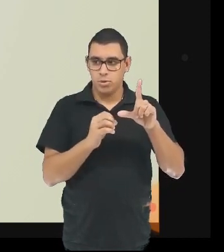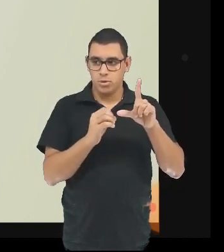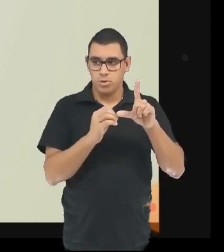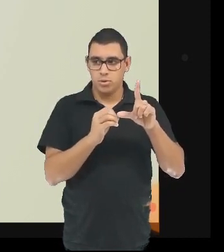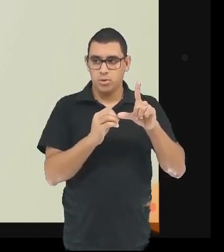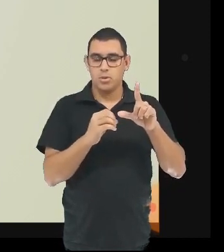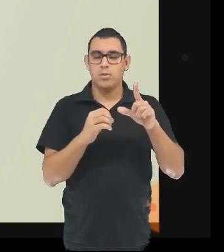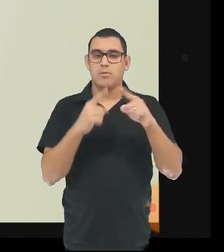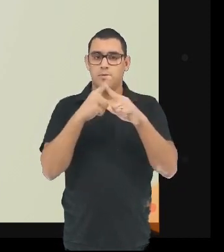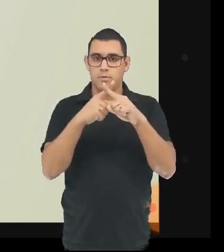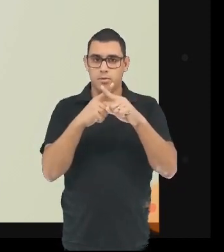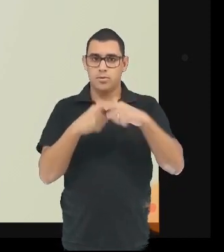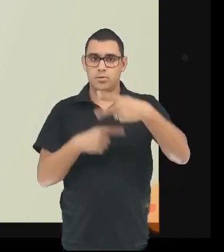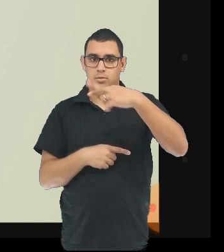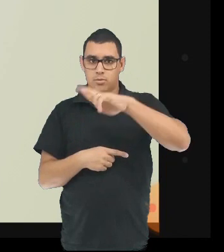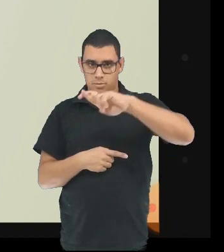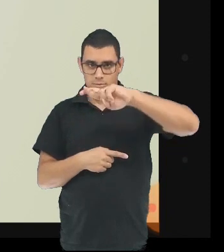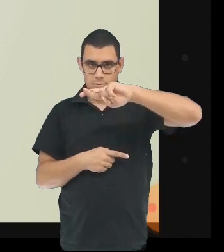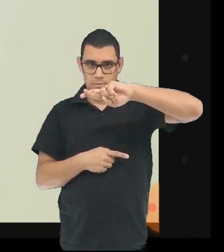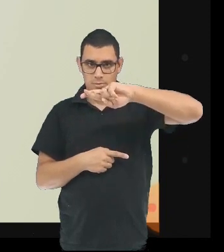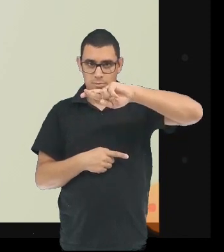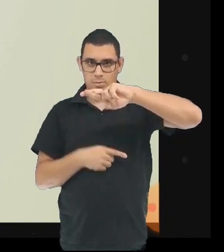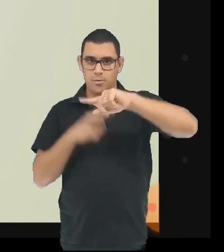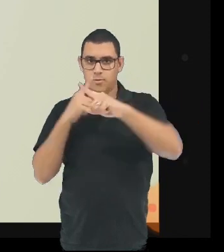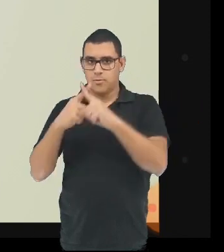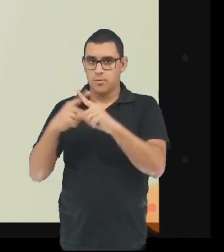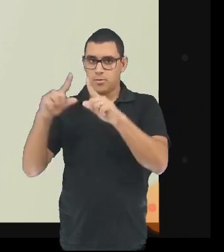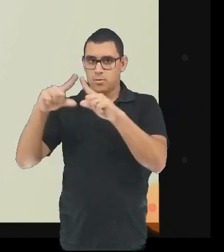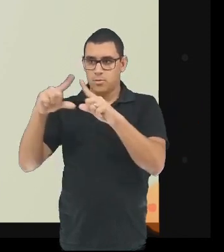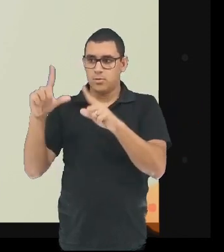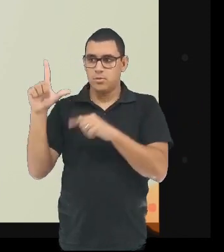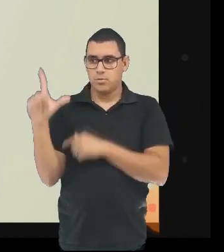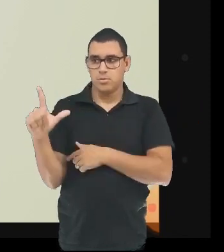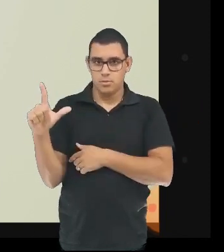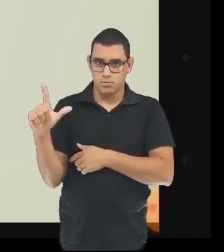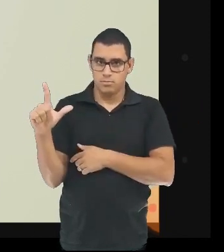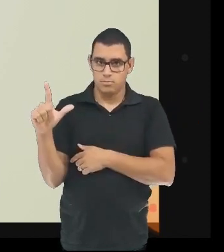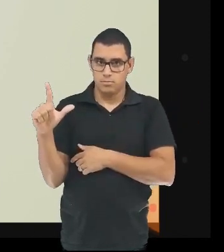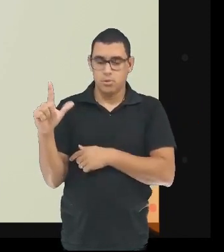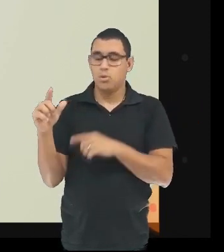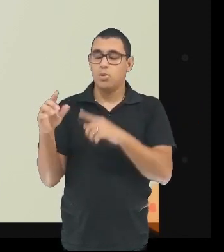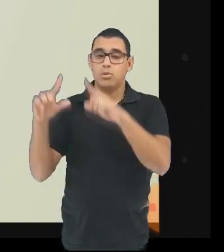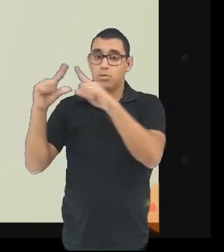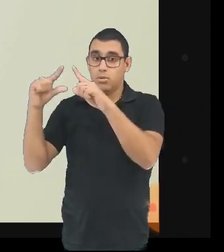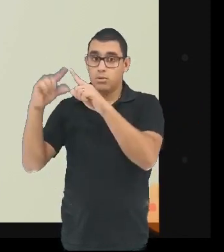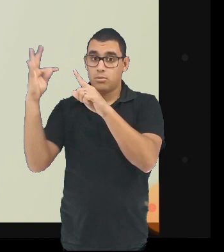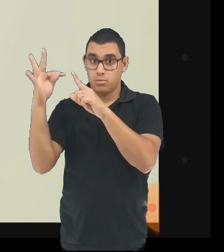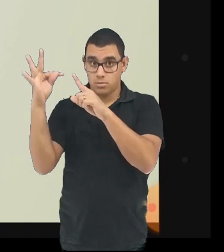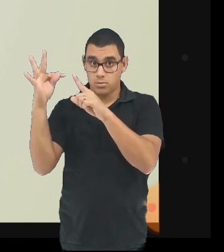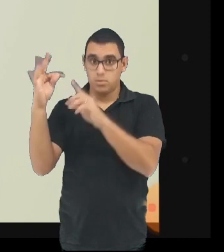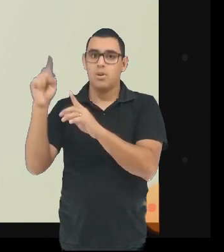ser igual ao comprimento inicial, vezes o coeficiente de dilatação linear, vezes a variação